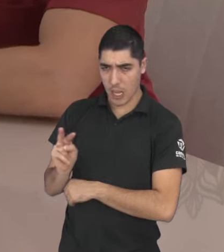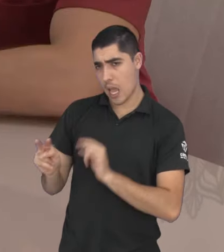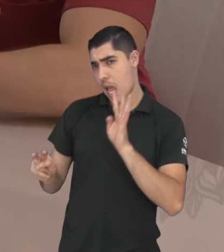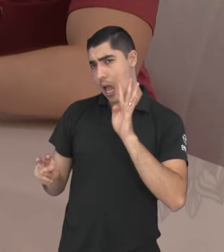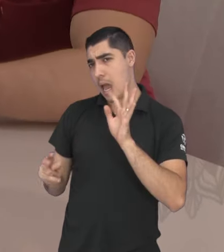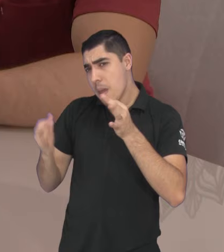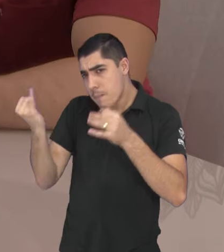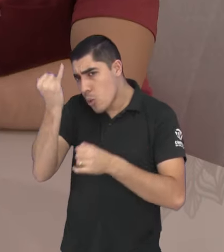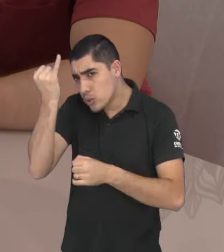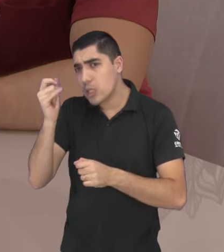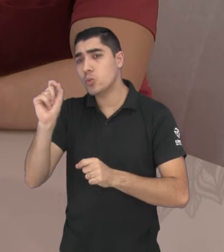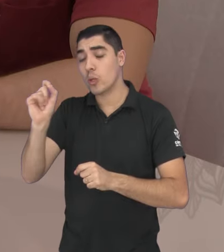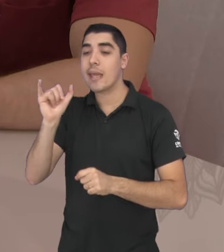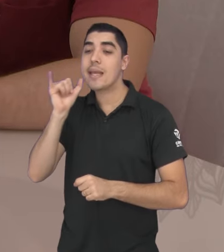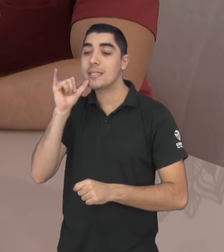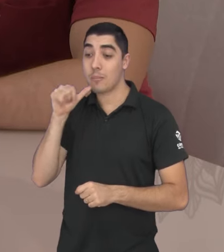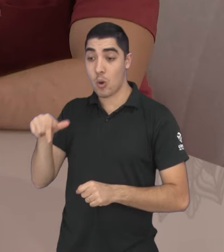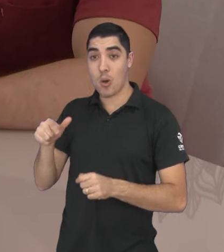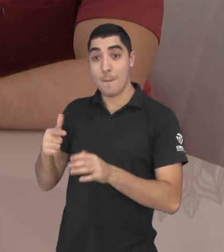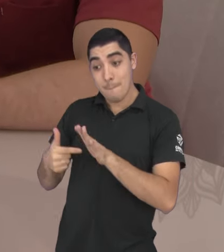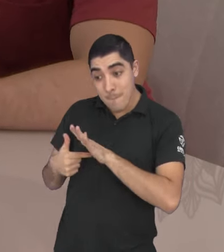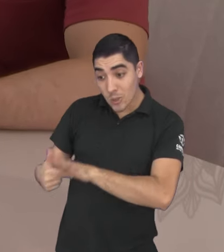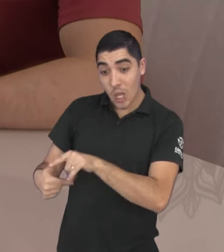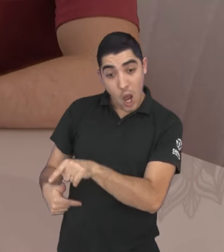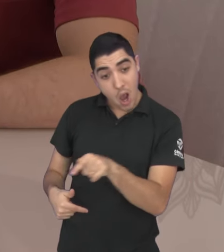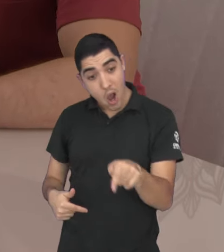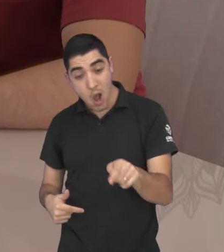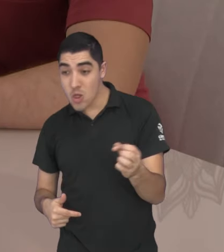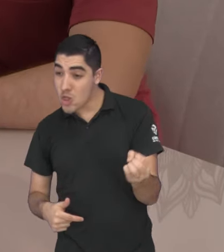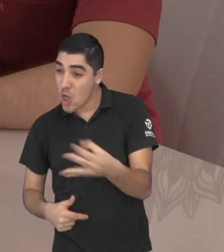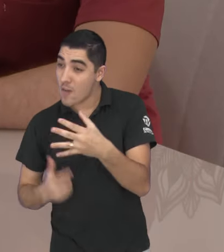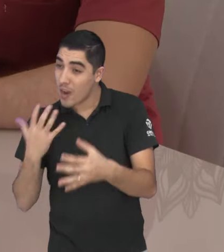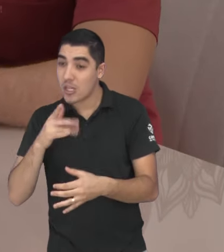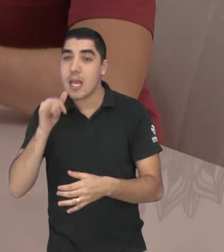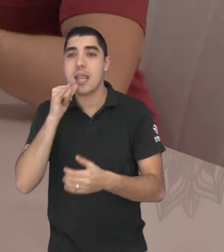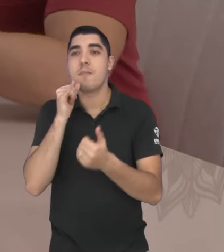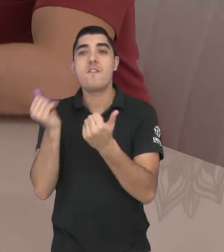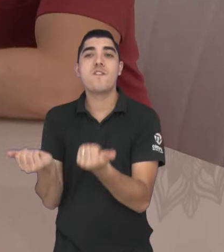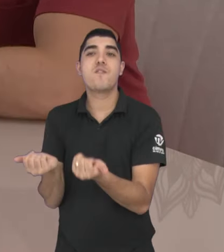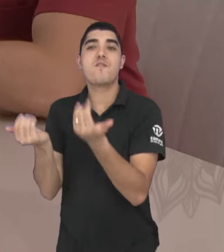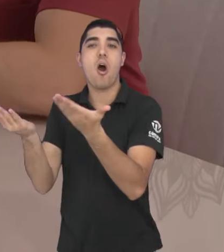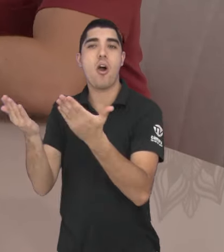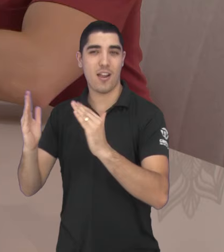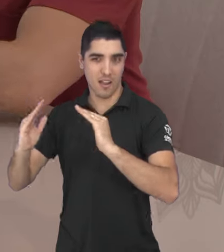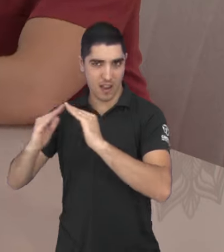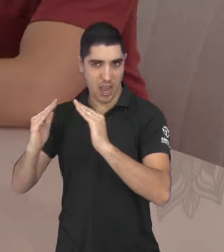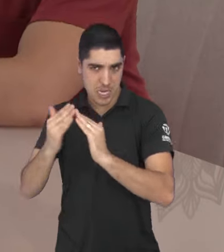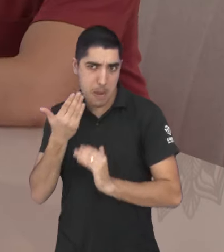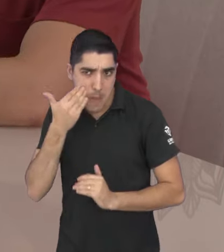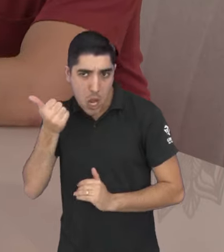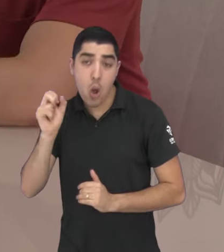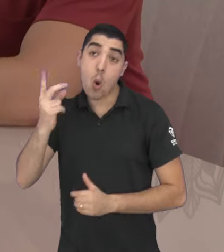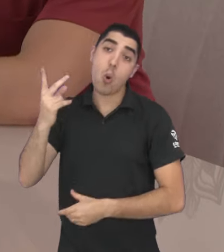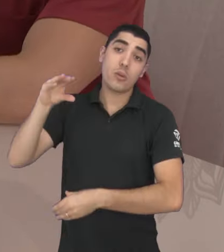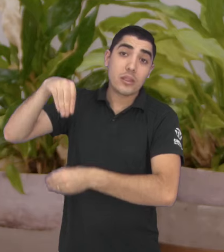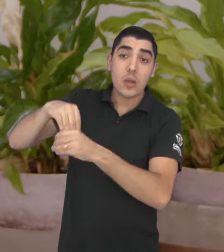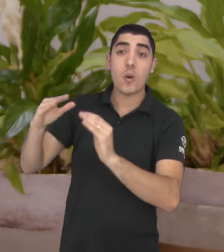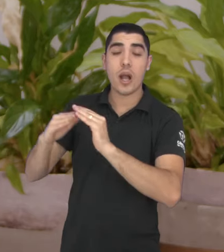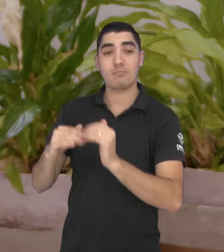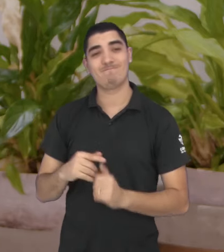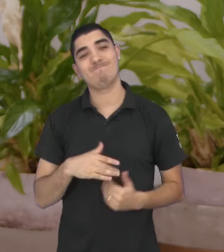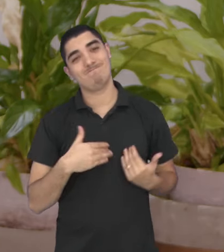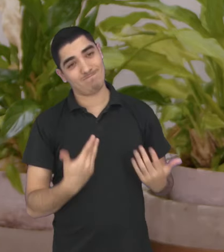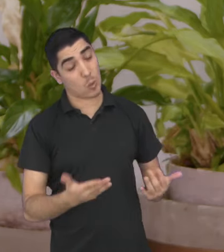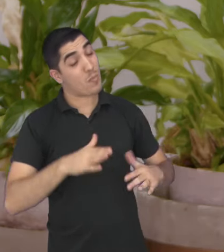num ambiente de fora de casa, para aquele animal que já está na casa não se sentir invadido? Como é que é melhor? É muito peculiar isso